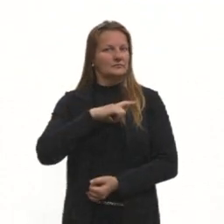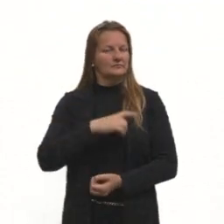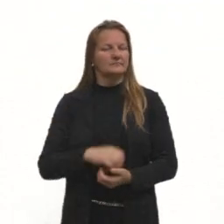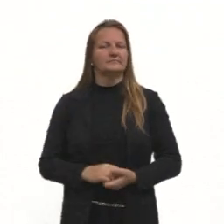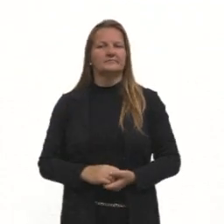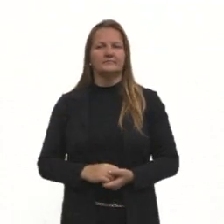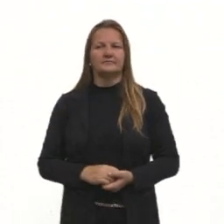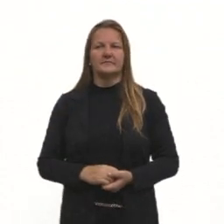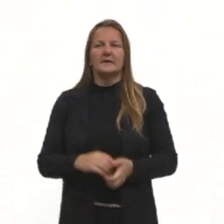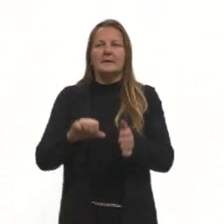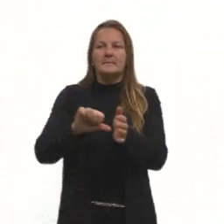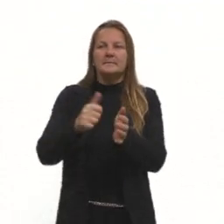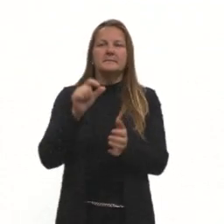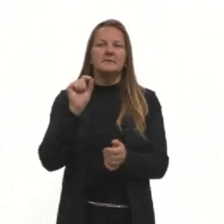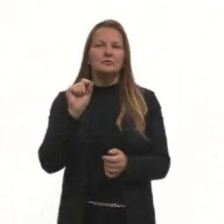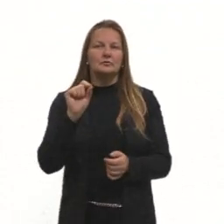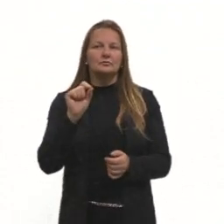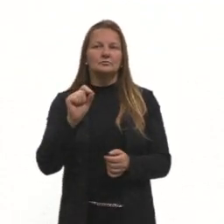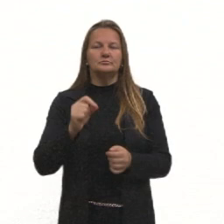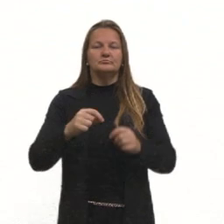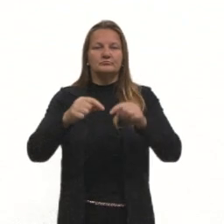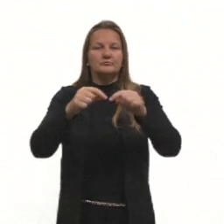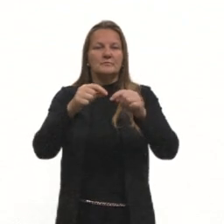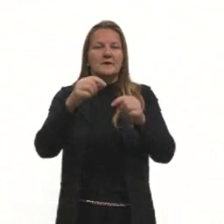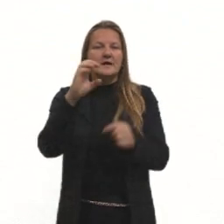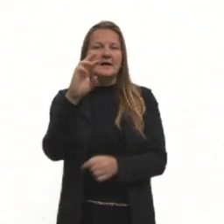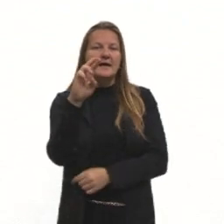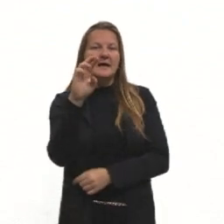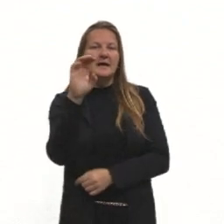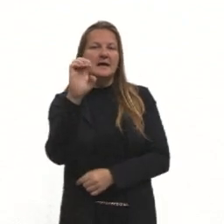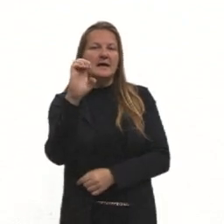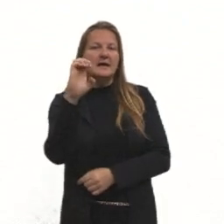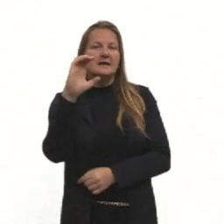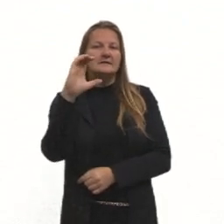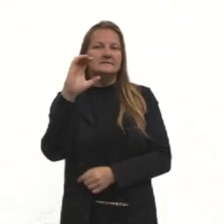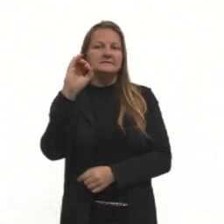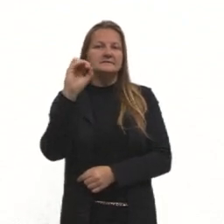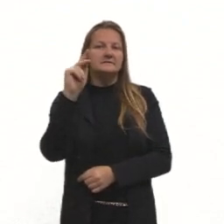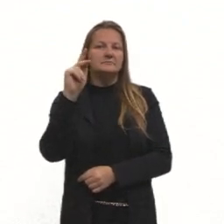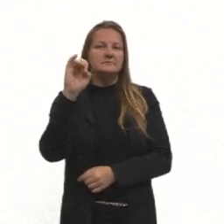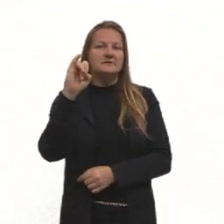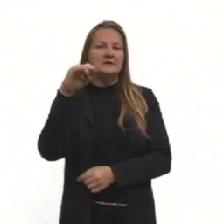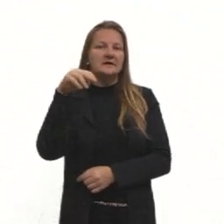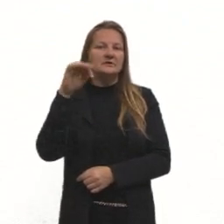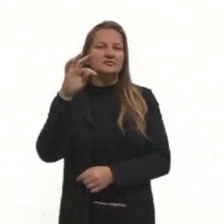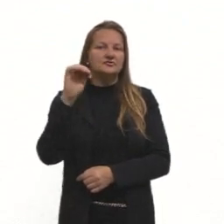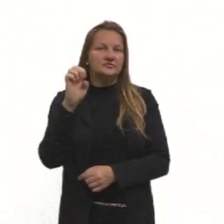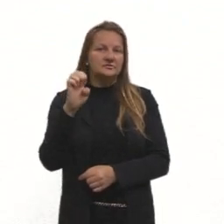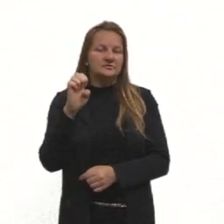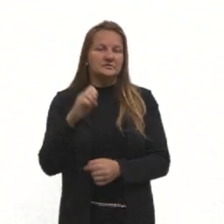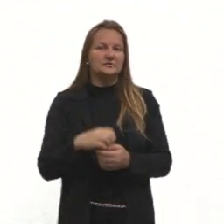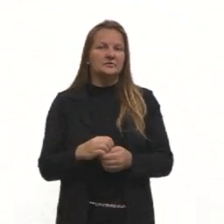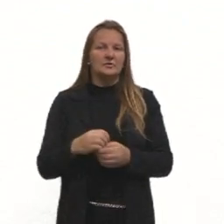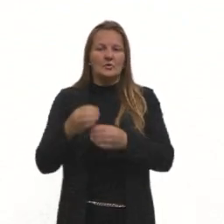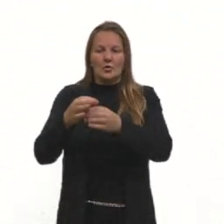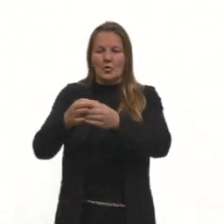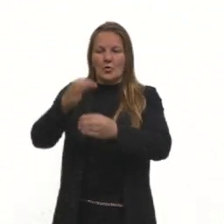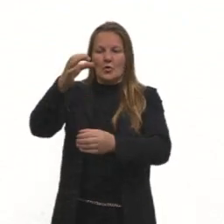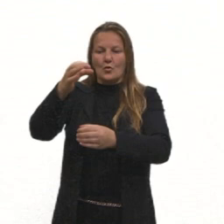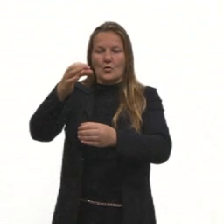primeiro gente recipientes ali que a gente quer colocar né no suporte shampoo